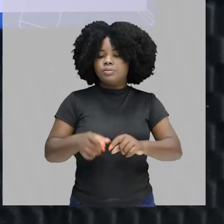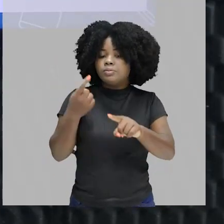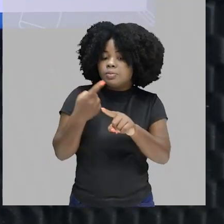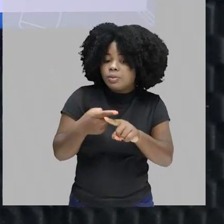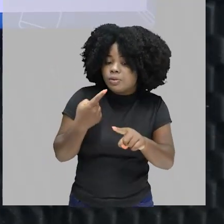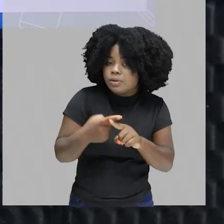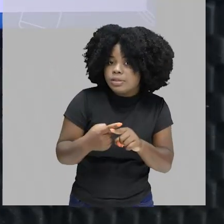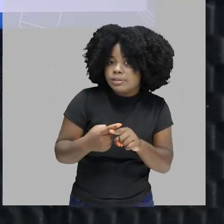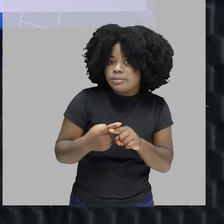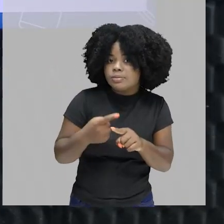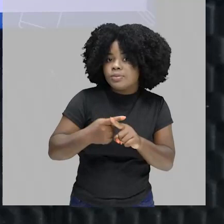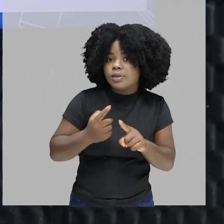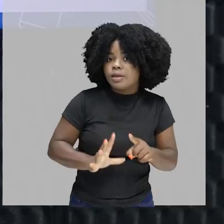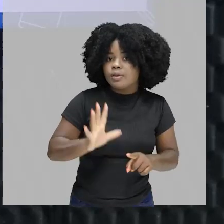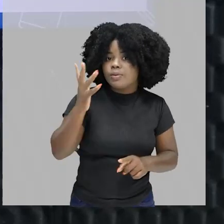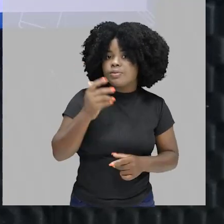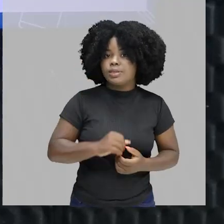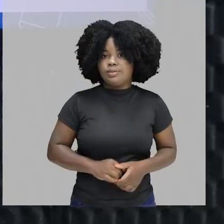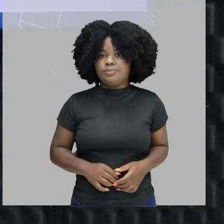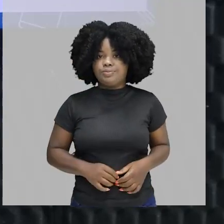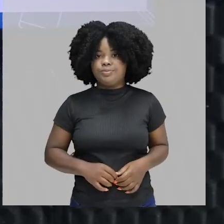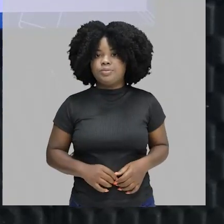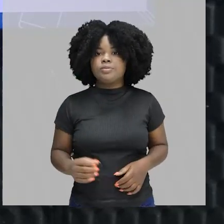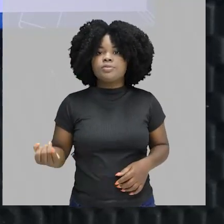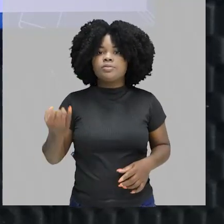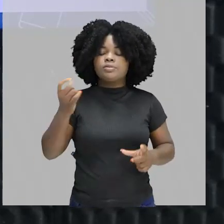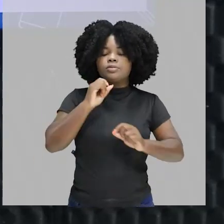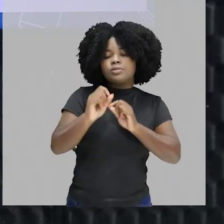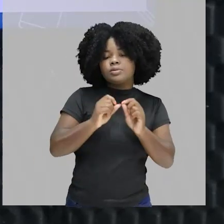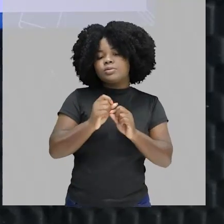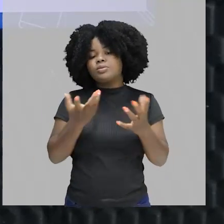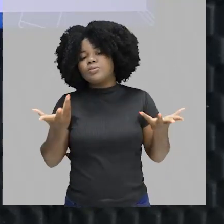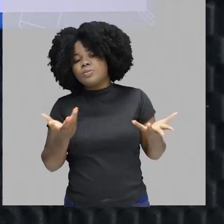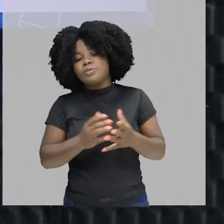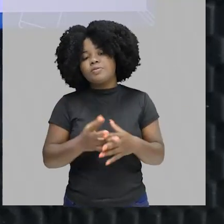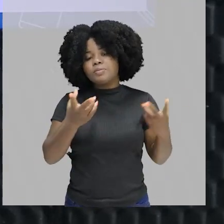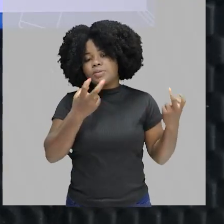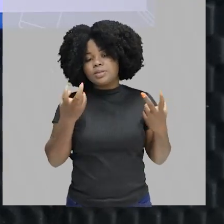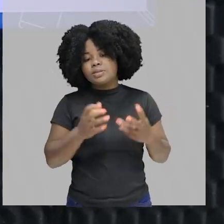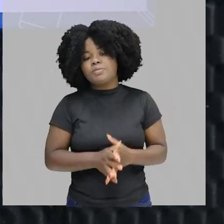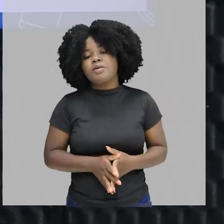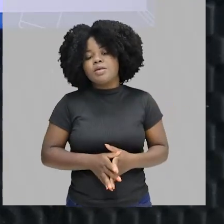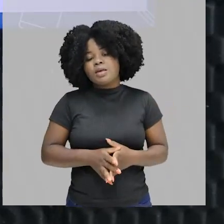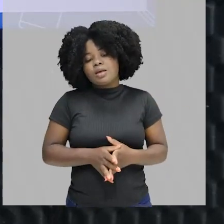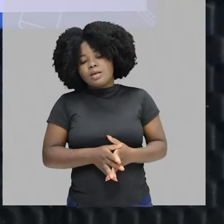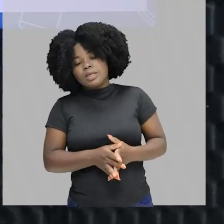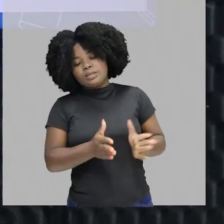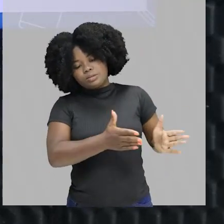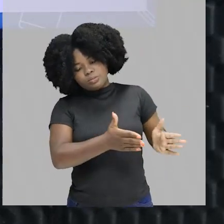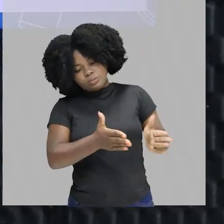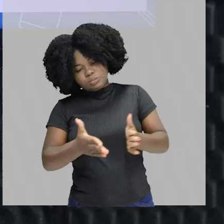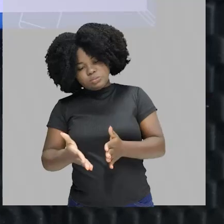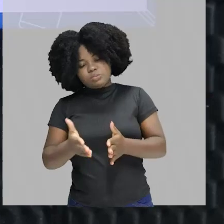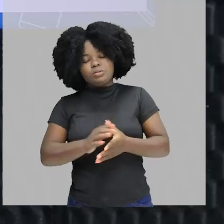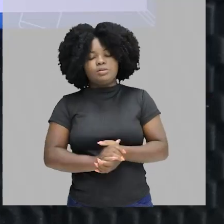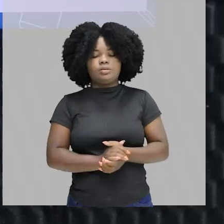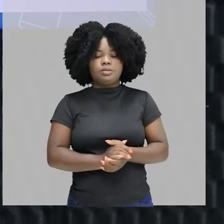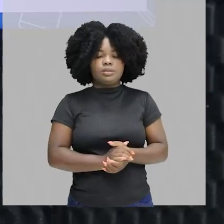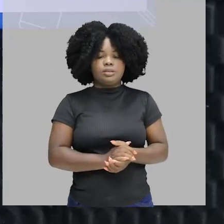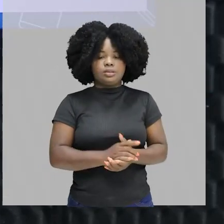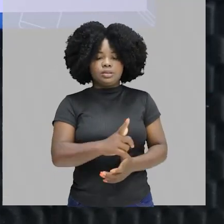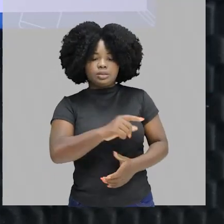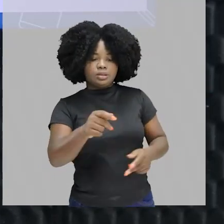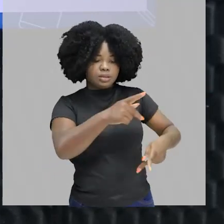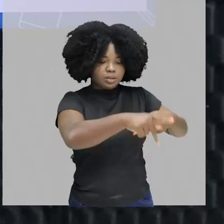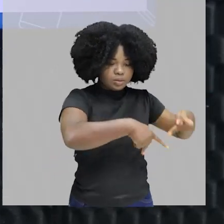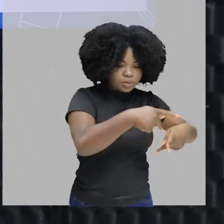Questão muito importante é que quando nós vamos analisar esse processo migratório, nós vamos perceber que isso não é algo recente. E é claro que quando a gente fala